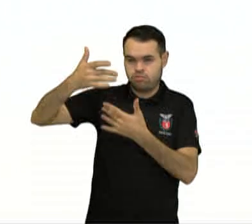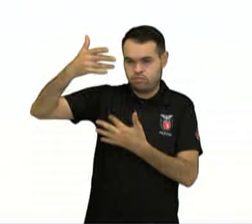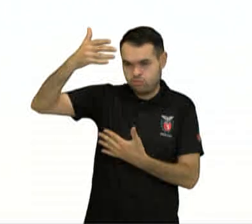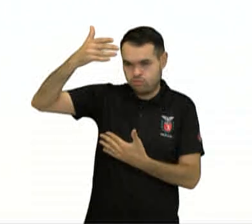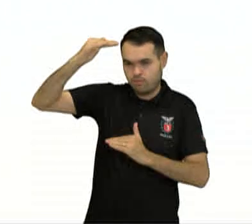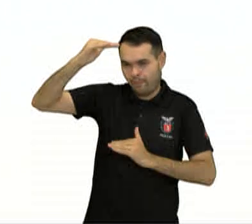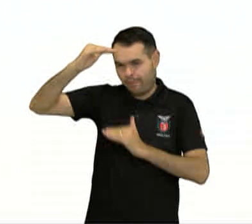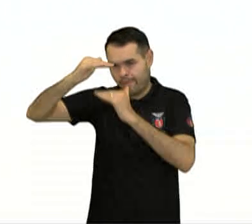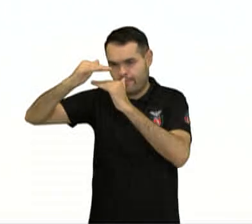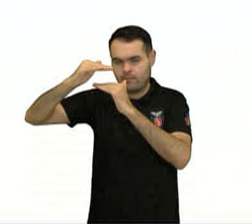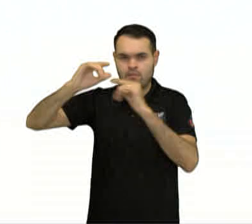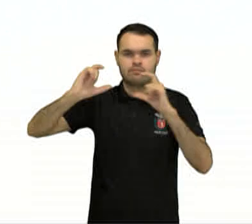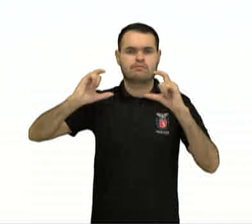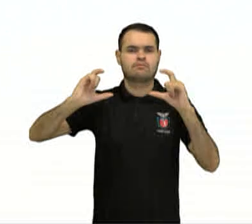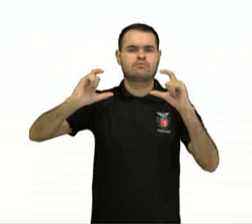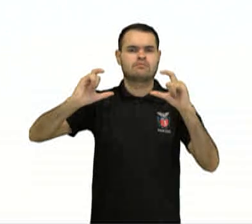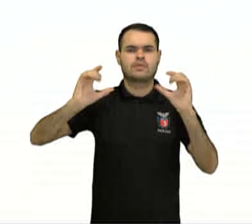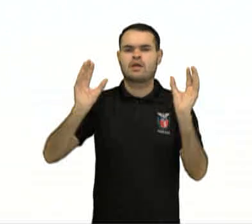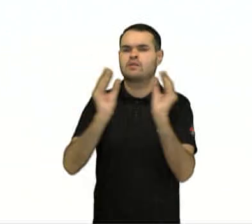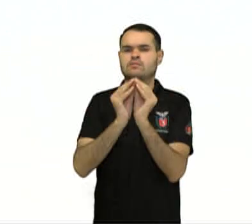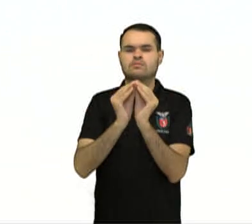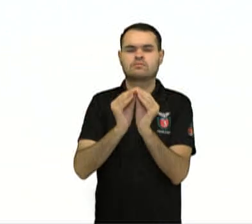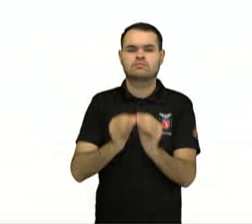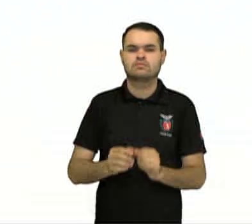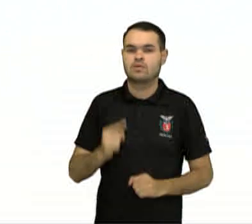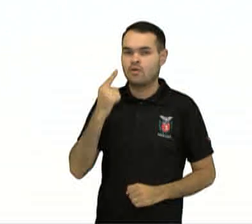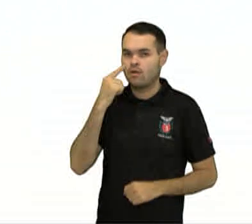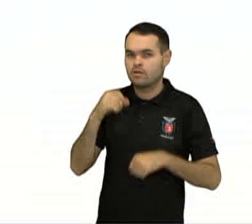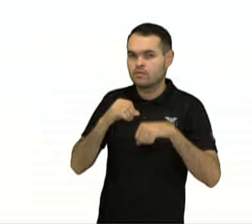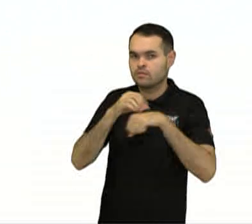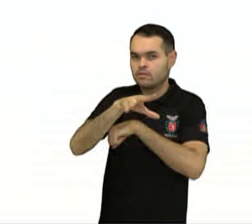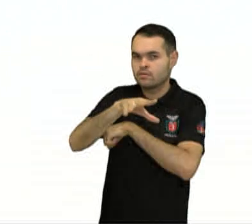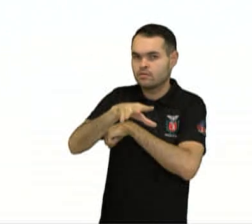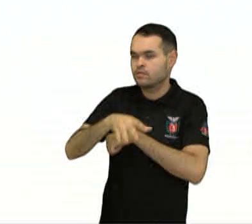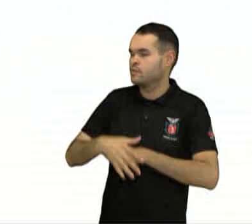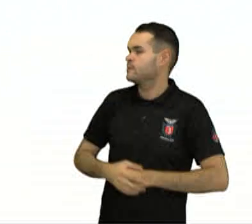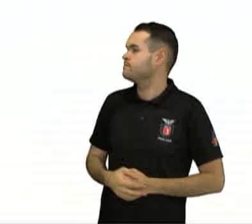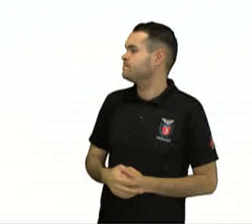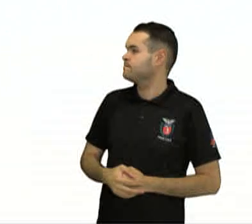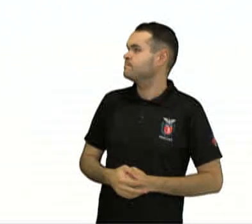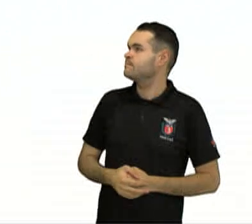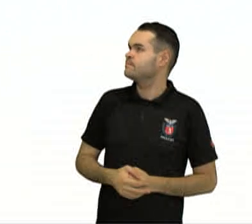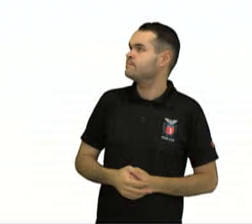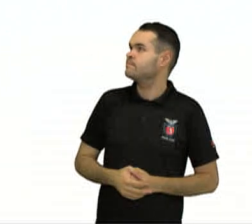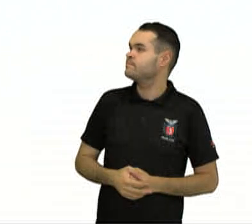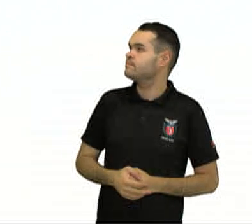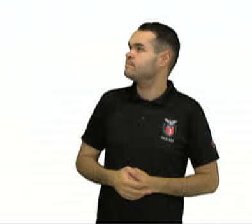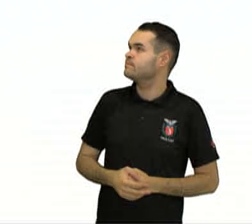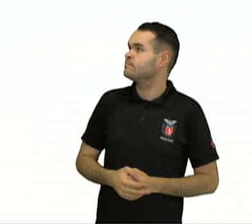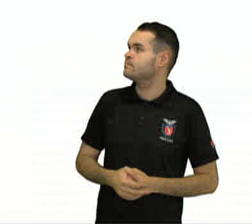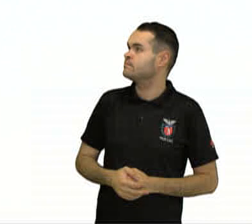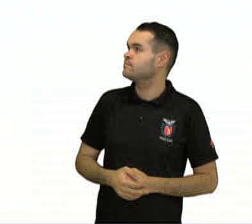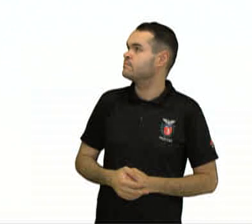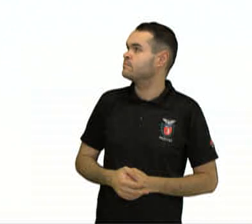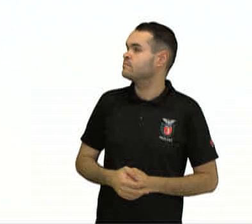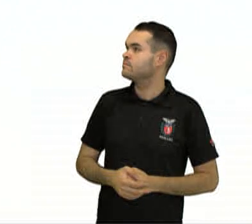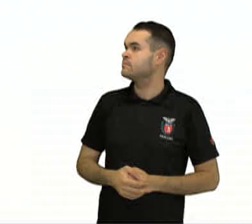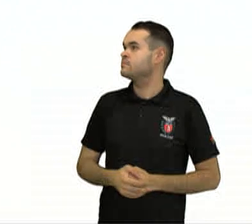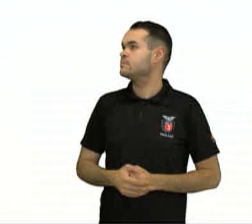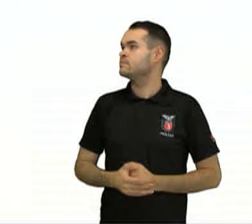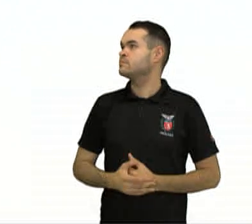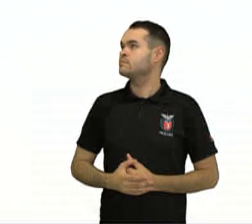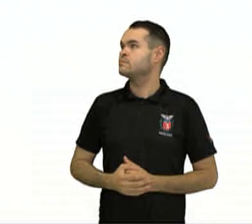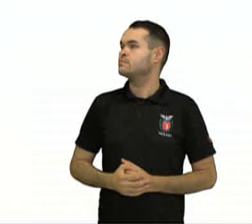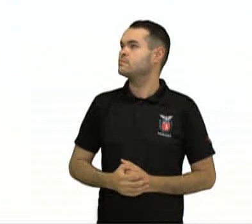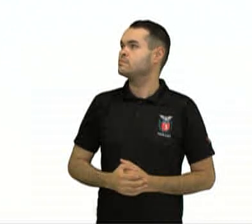curto. Olha o que eu coloquei aqui, ó. It's about a trip to Foz do Iguaçu. Lívia went by plane, visited the Cataratas do Iguaçu,